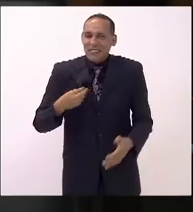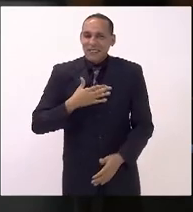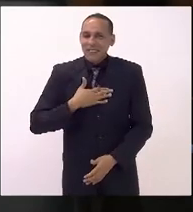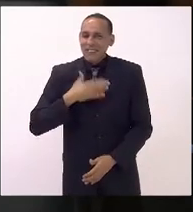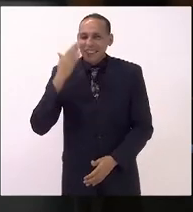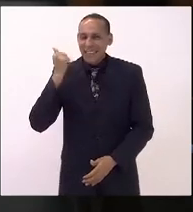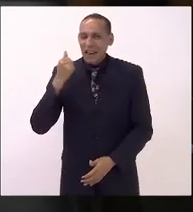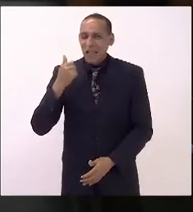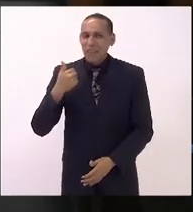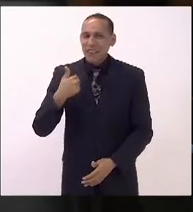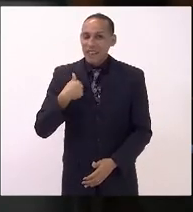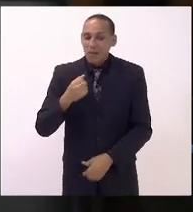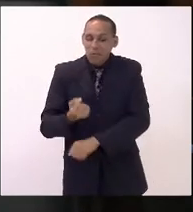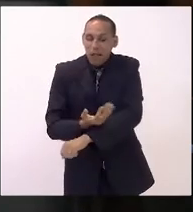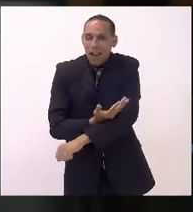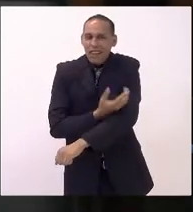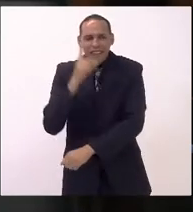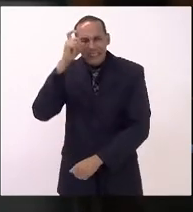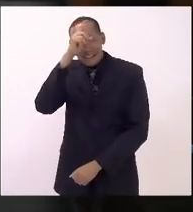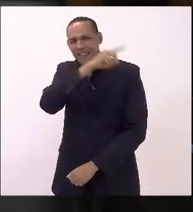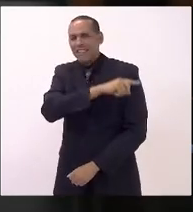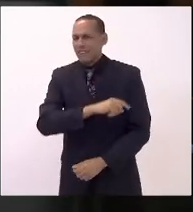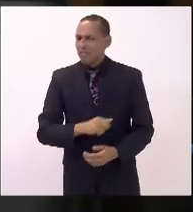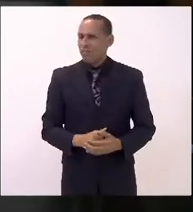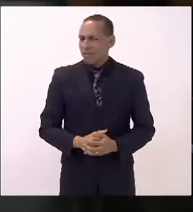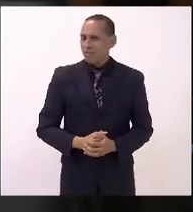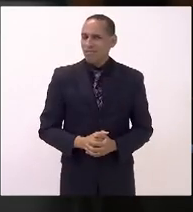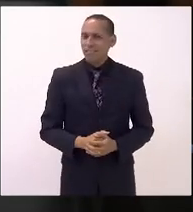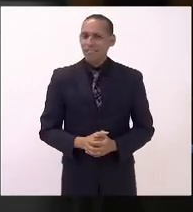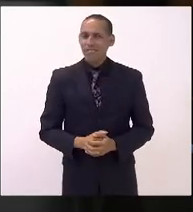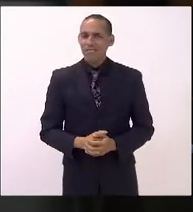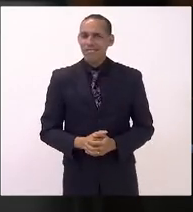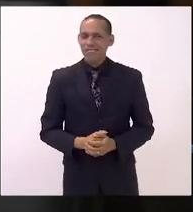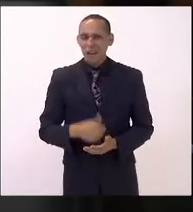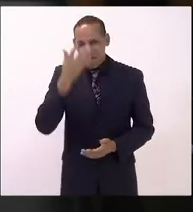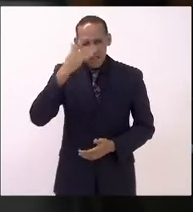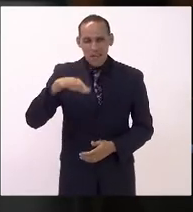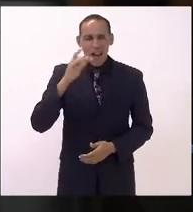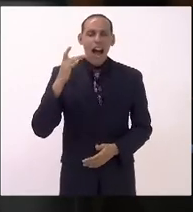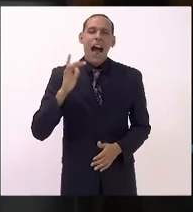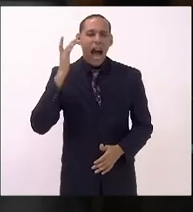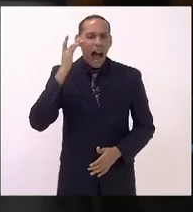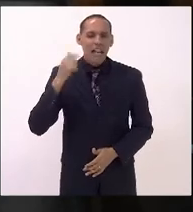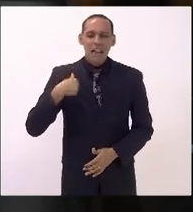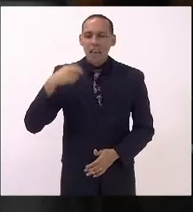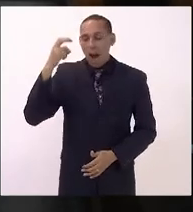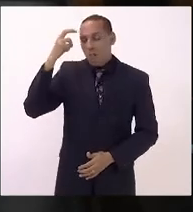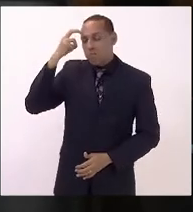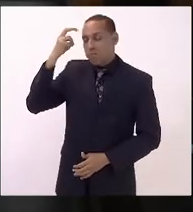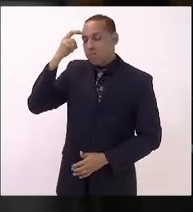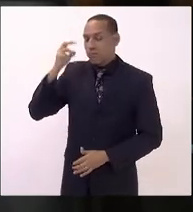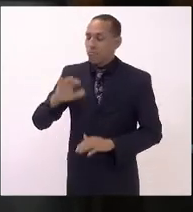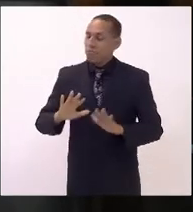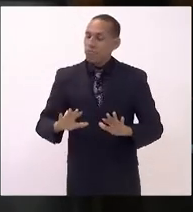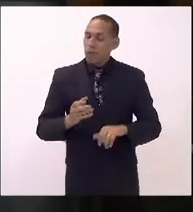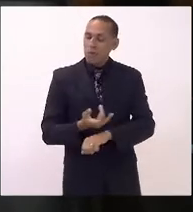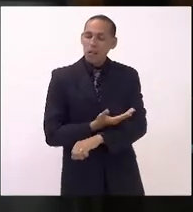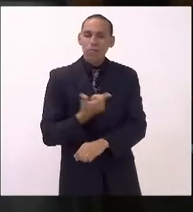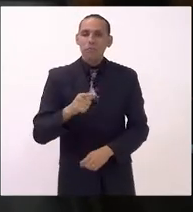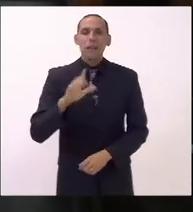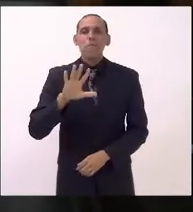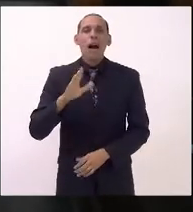que eu raramente me emociono. O pessoal até reclama que eu sou muito racional. Mas hoje de manhã eu